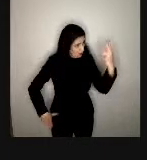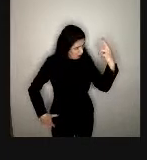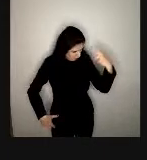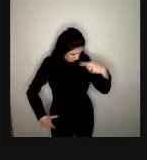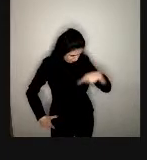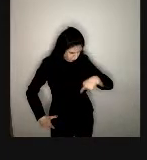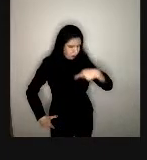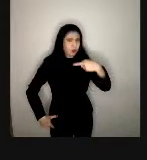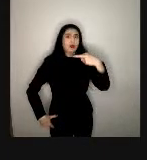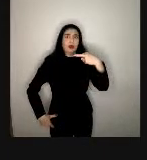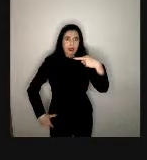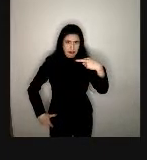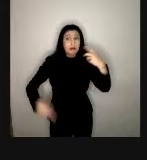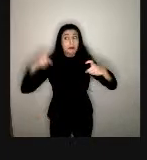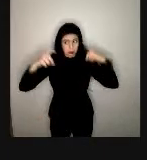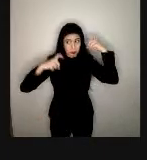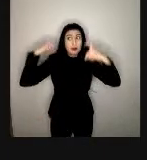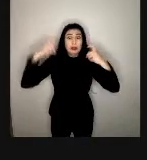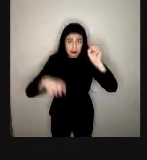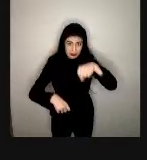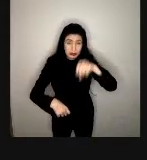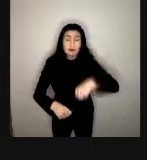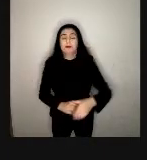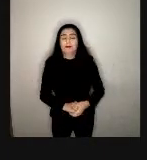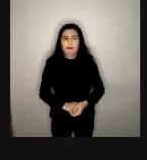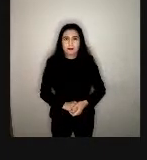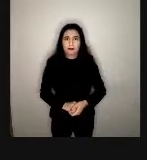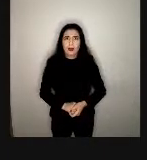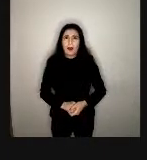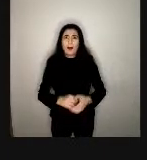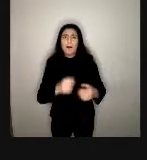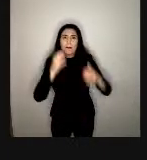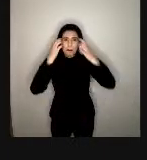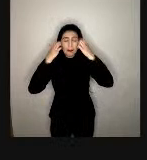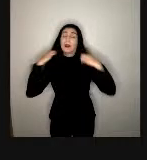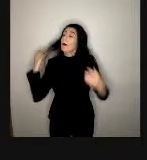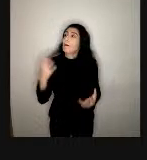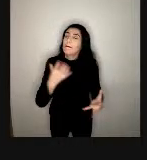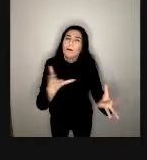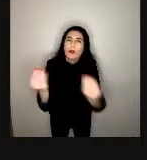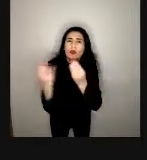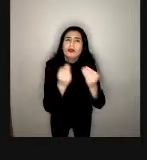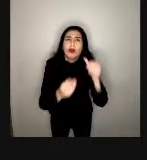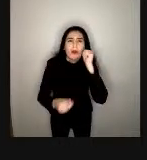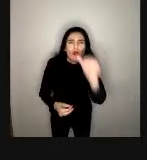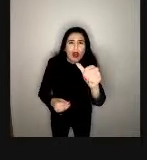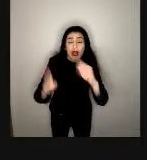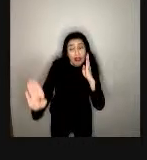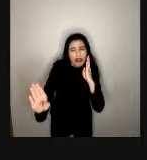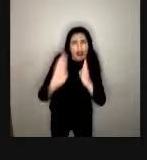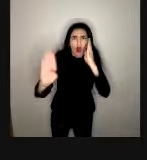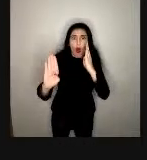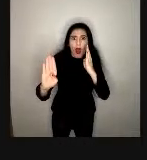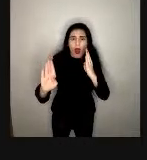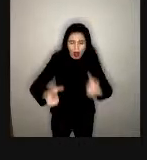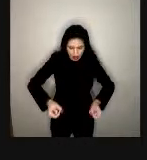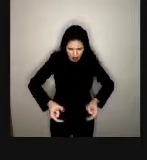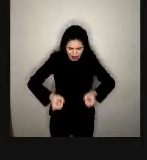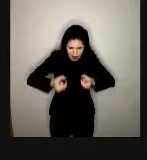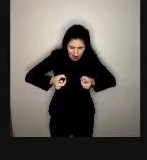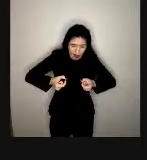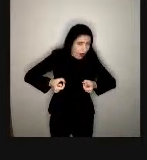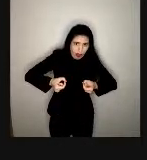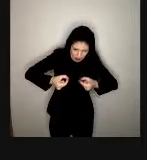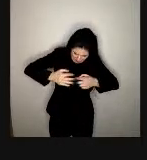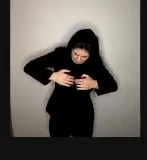fala mal do autoexame, porque as mulheres ainda, muitas delas ainda descobrem durante um banho ou depois